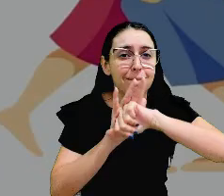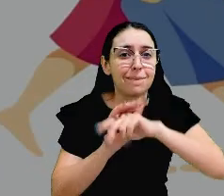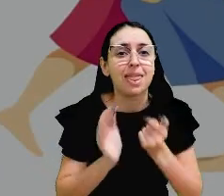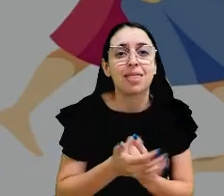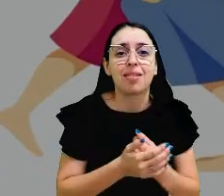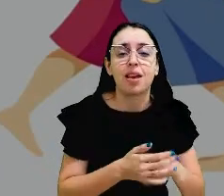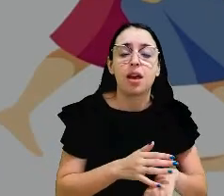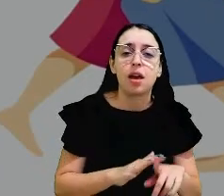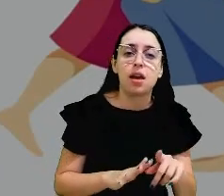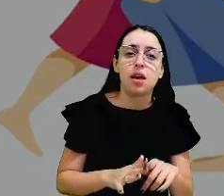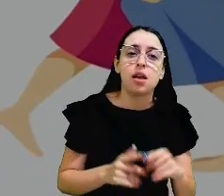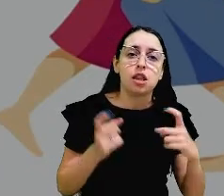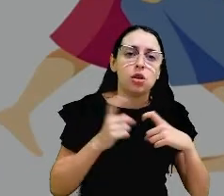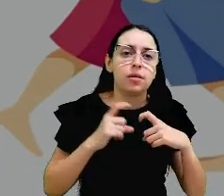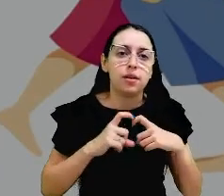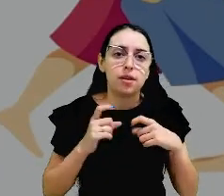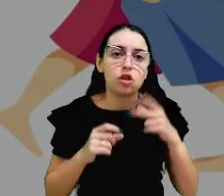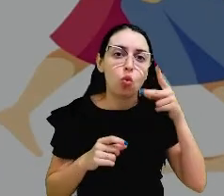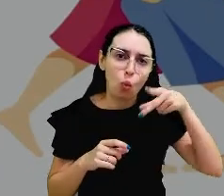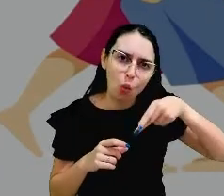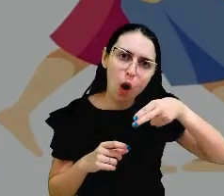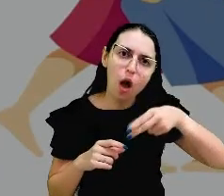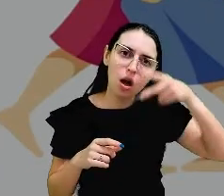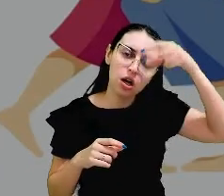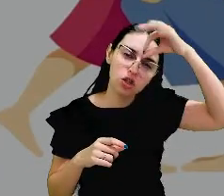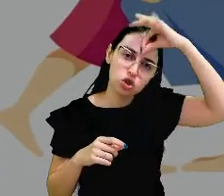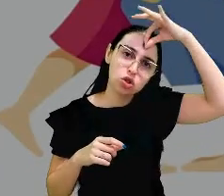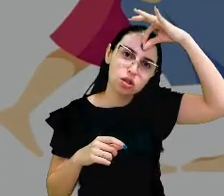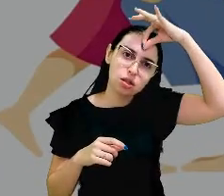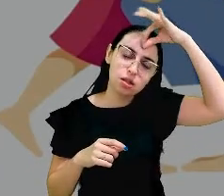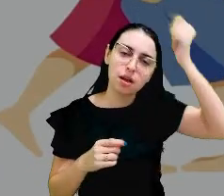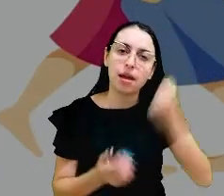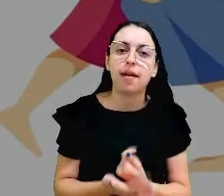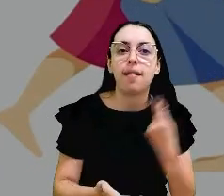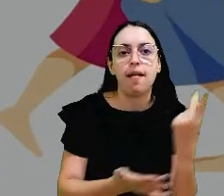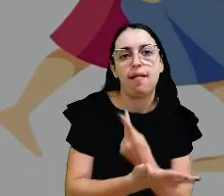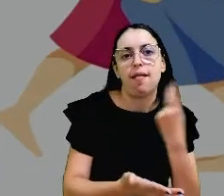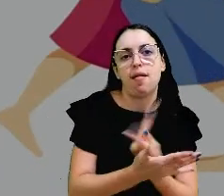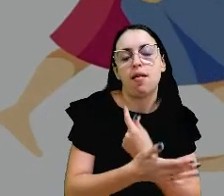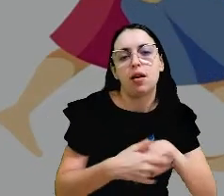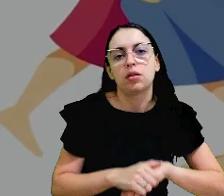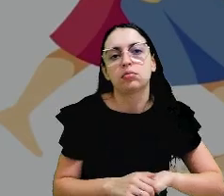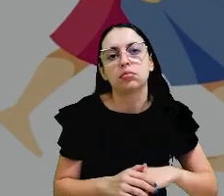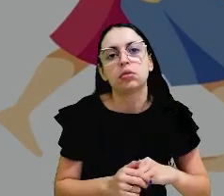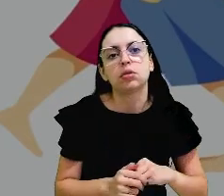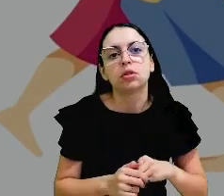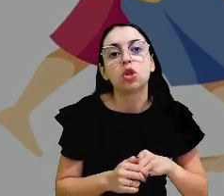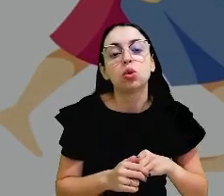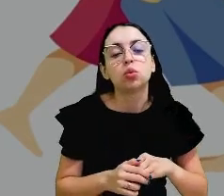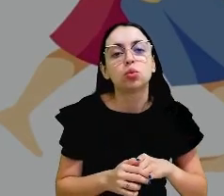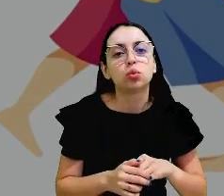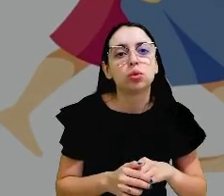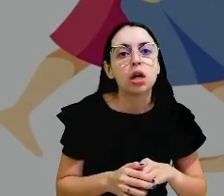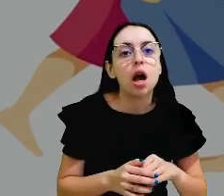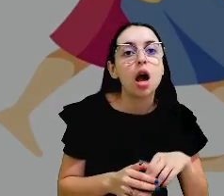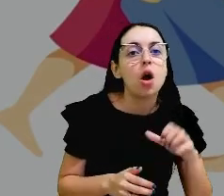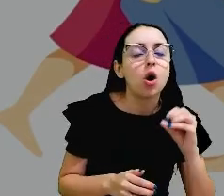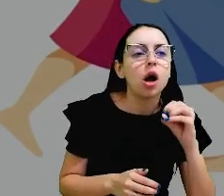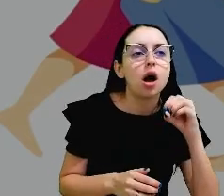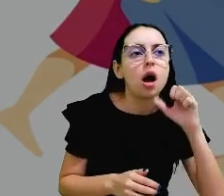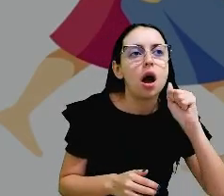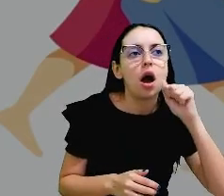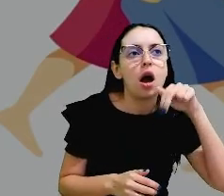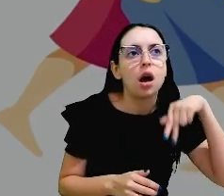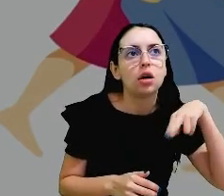uma episiotomia que acabou sendo feita de forma equivocada, unindo o canal da vagina ao canal do